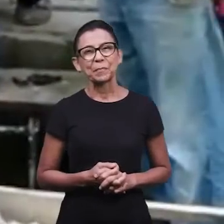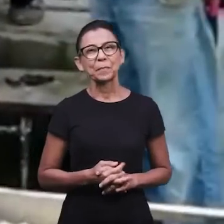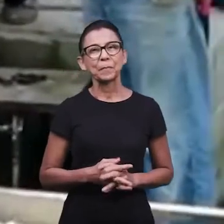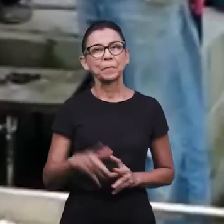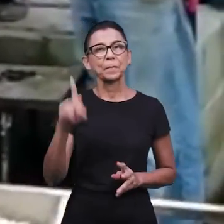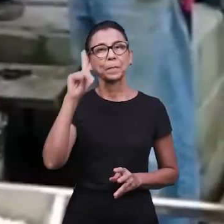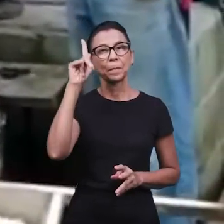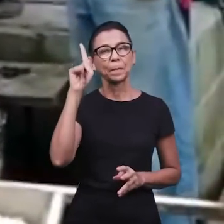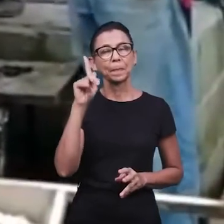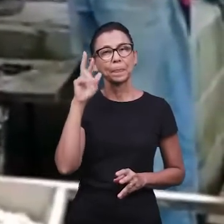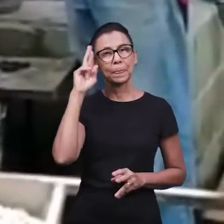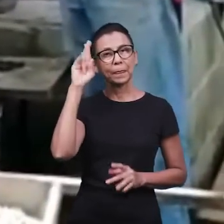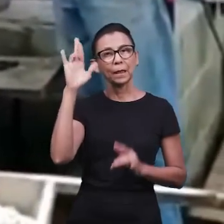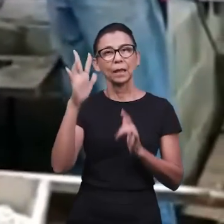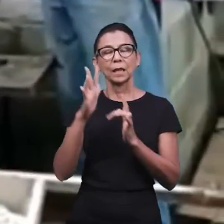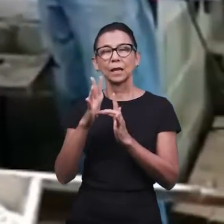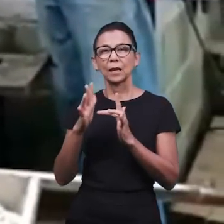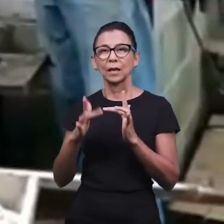Senhor.